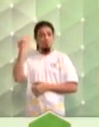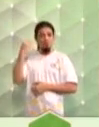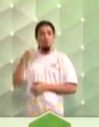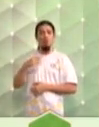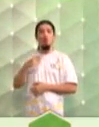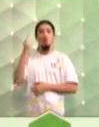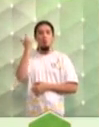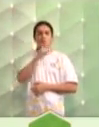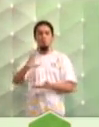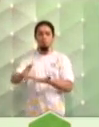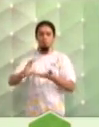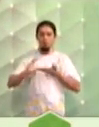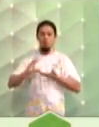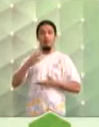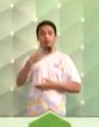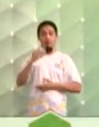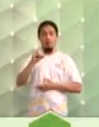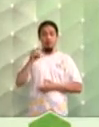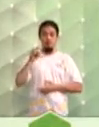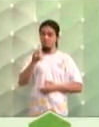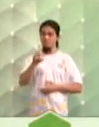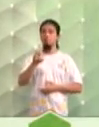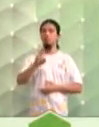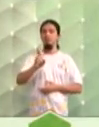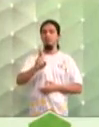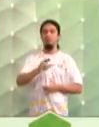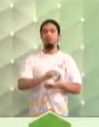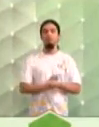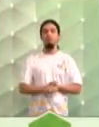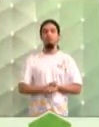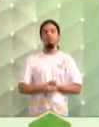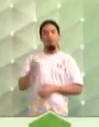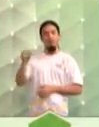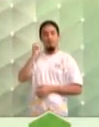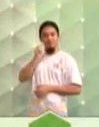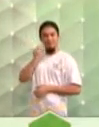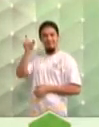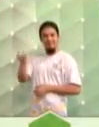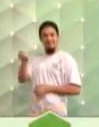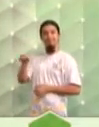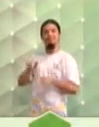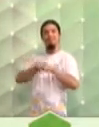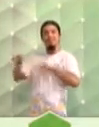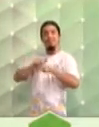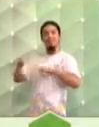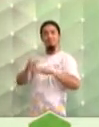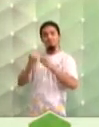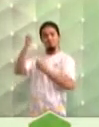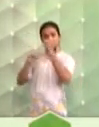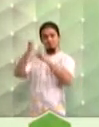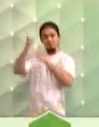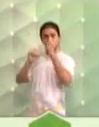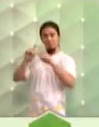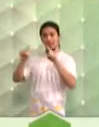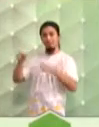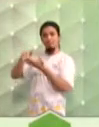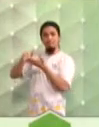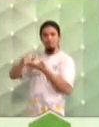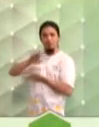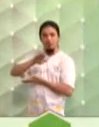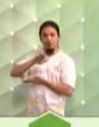mil reais. Olha só a história. Ela trabalhava no distrito, foi demitida e começou a trabalhar